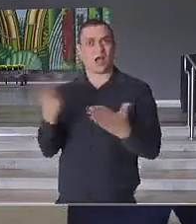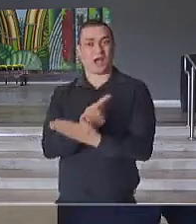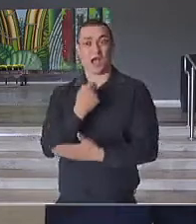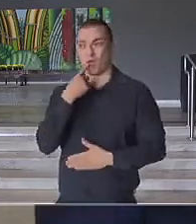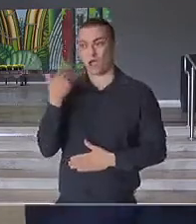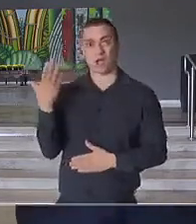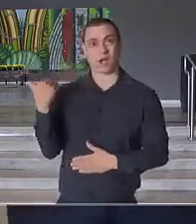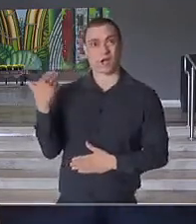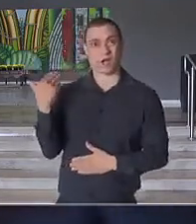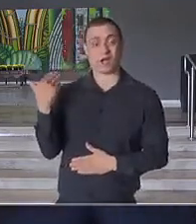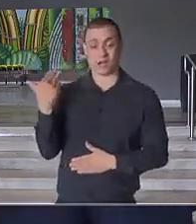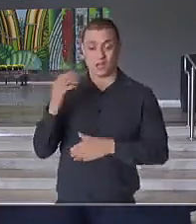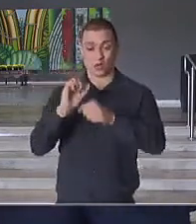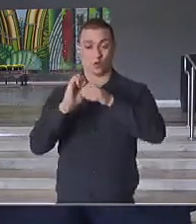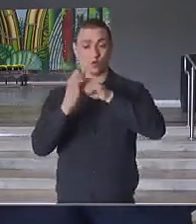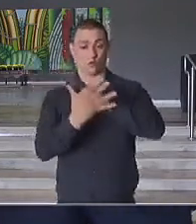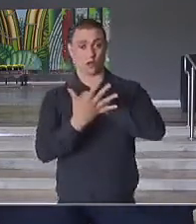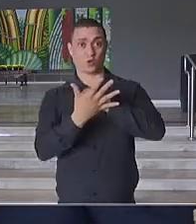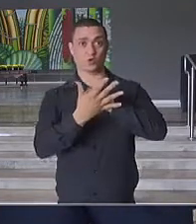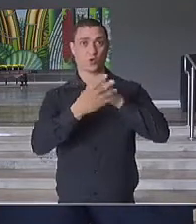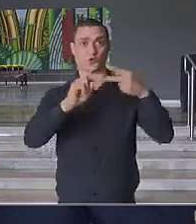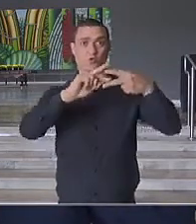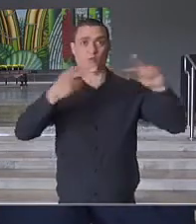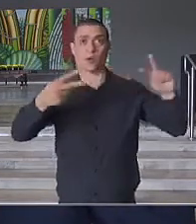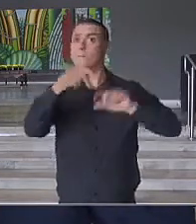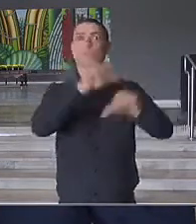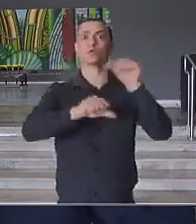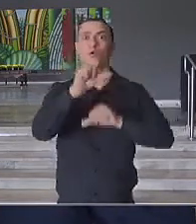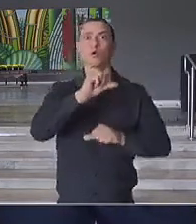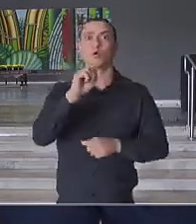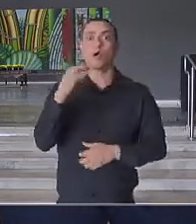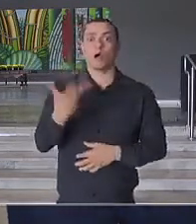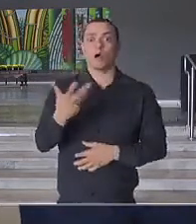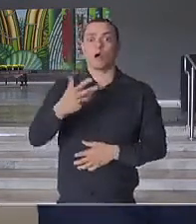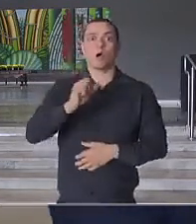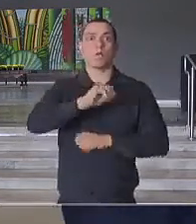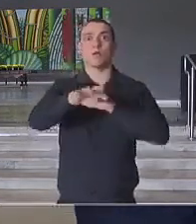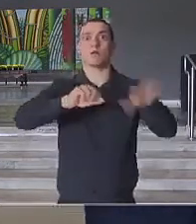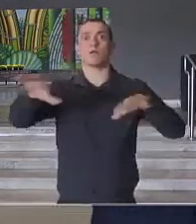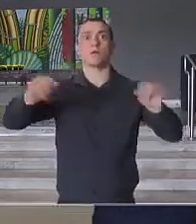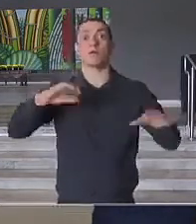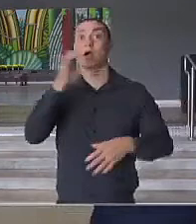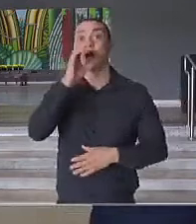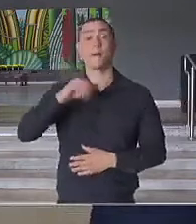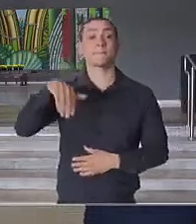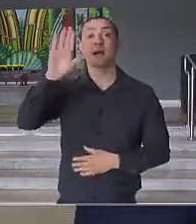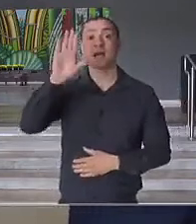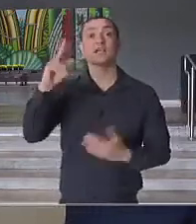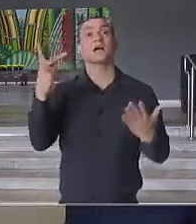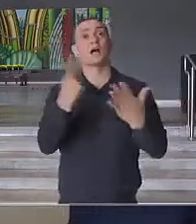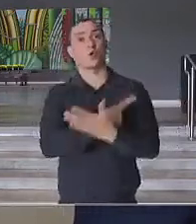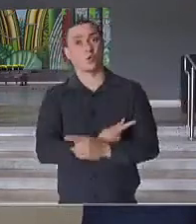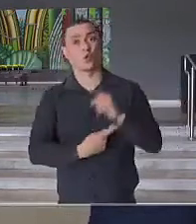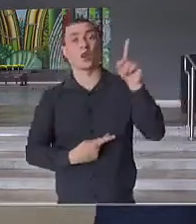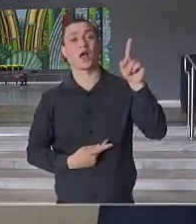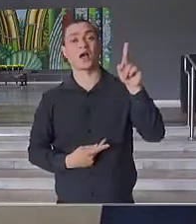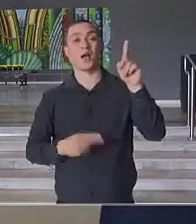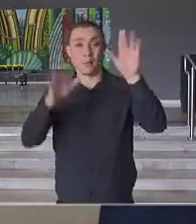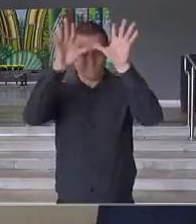agora, que é um vírus mutante, que tem uma capacidade de contágio maior, que aconteceu, que